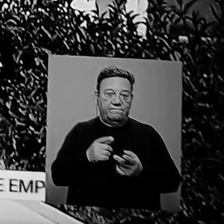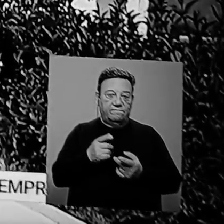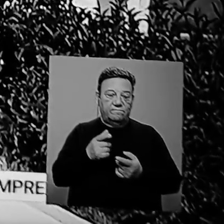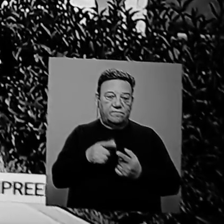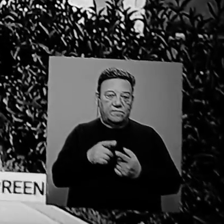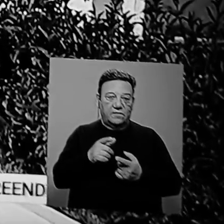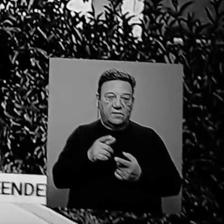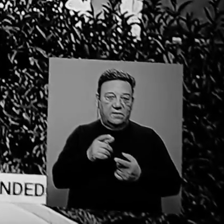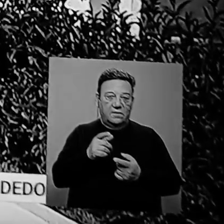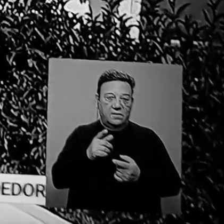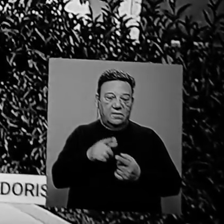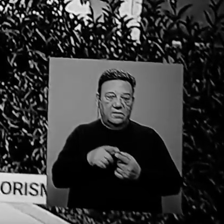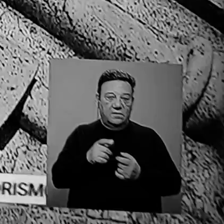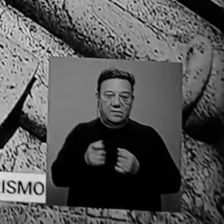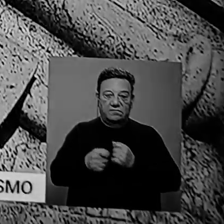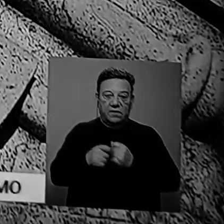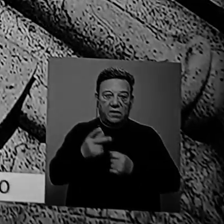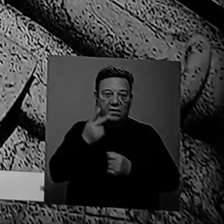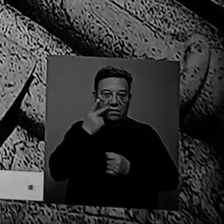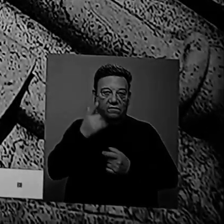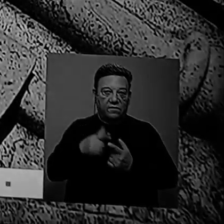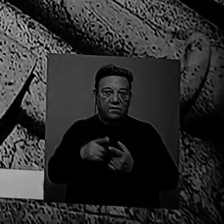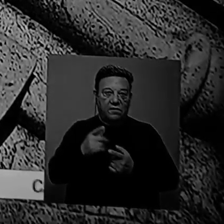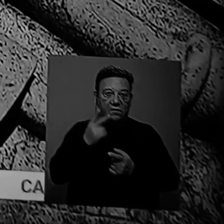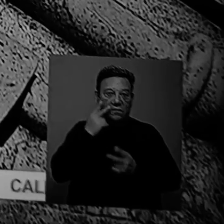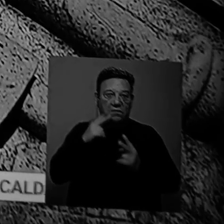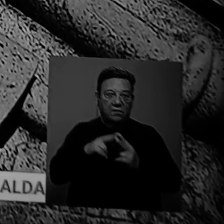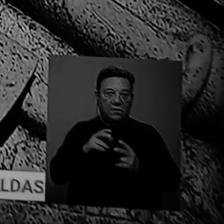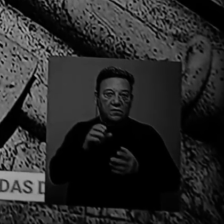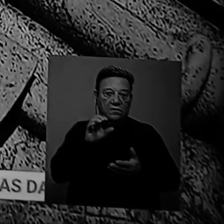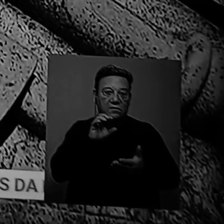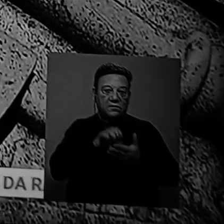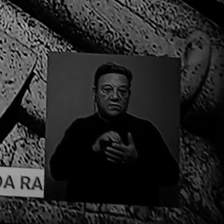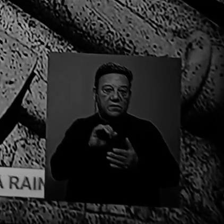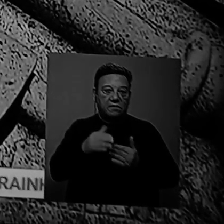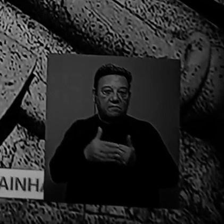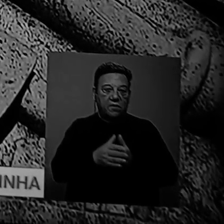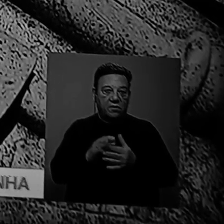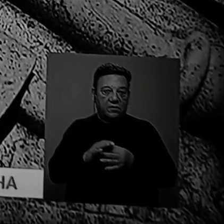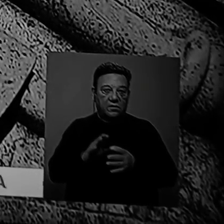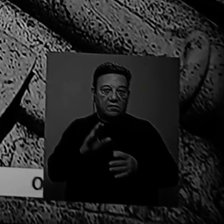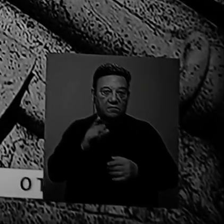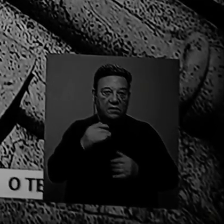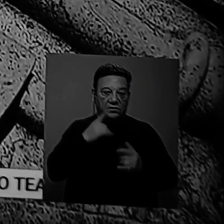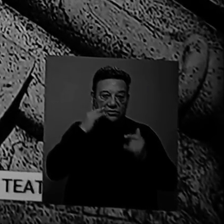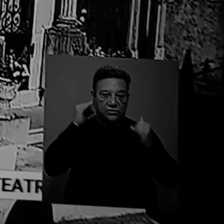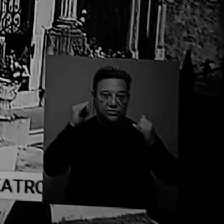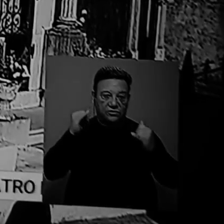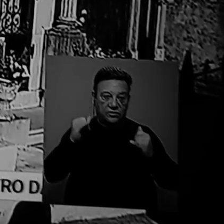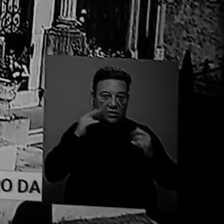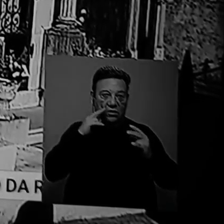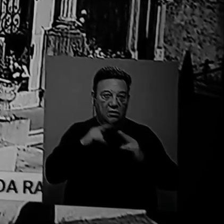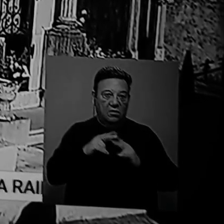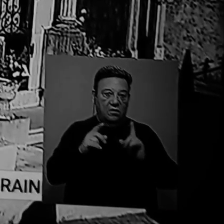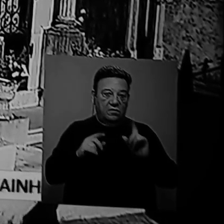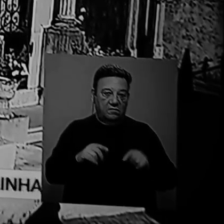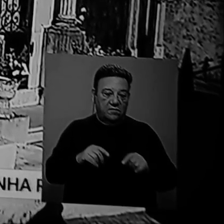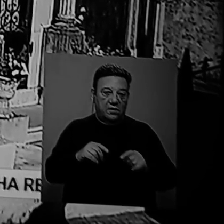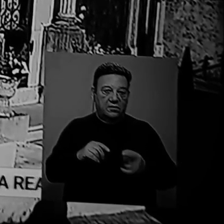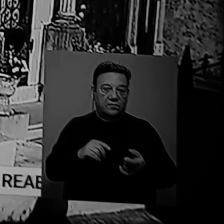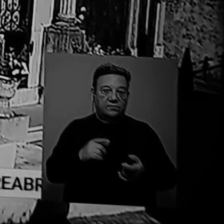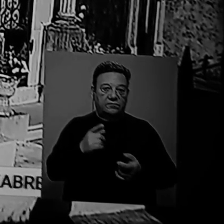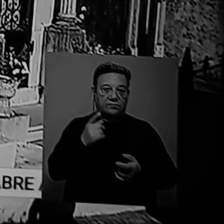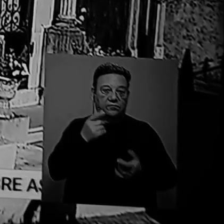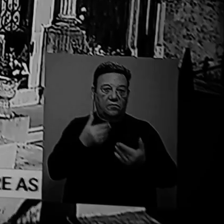de ceifar a vida, e encontramos a simbologia da morte. Mas descendo vamos encontrar também